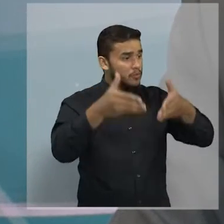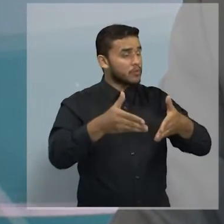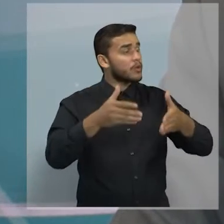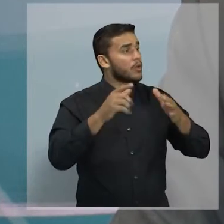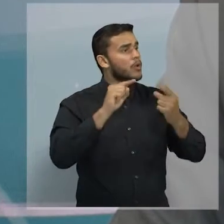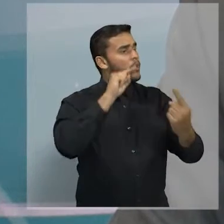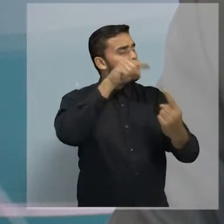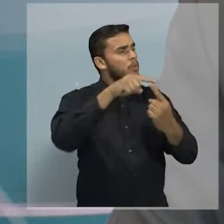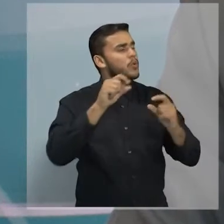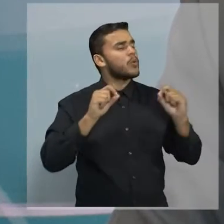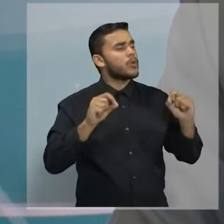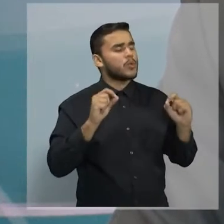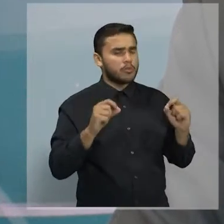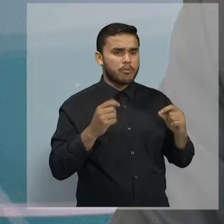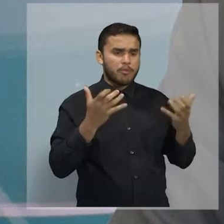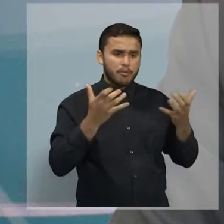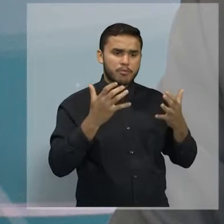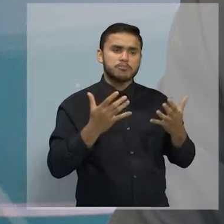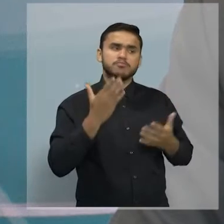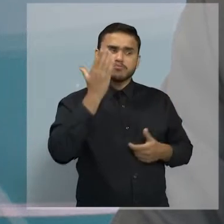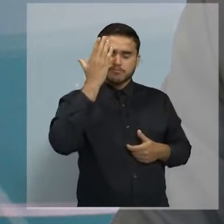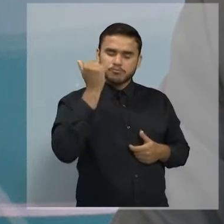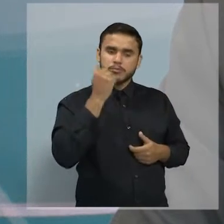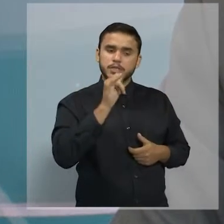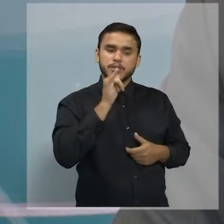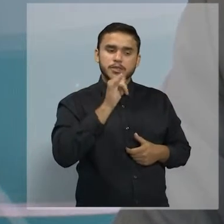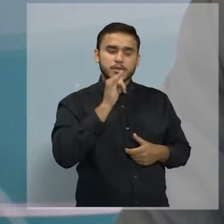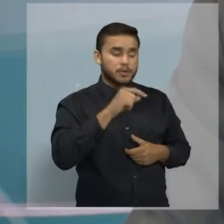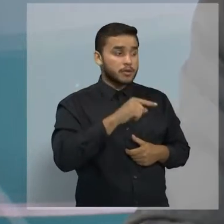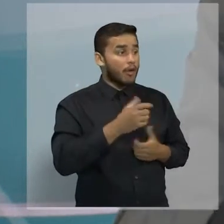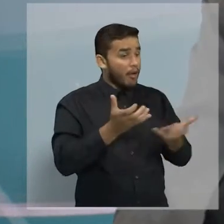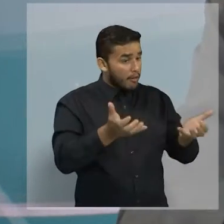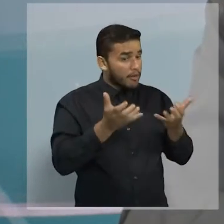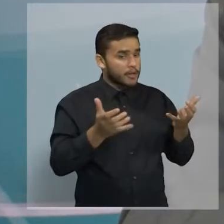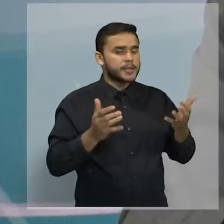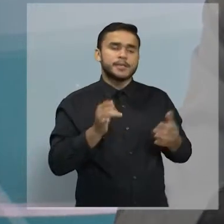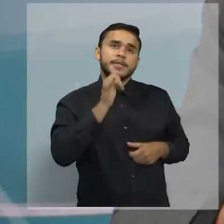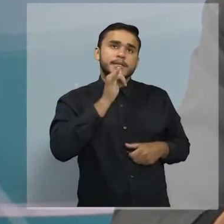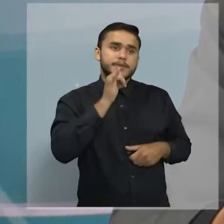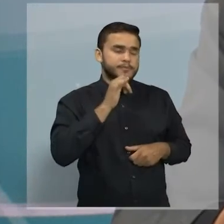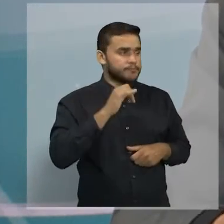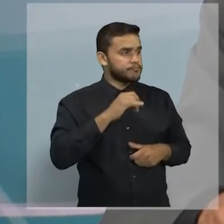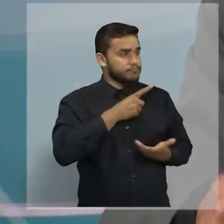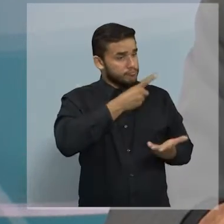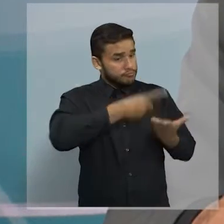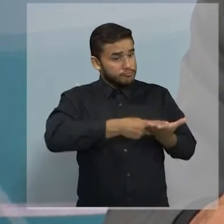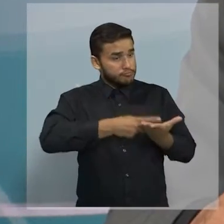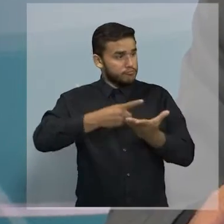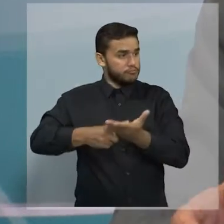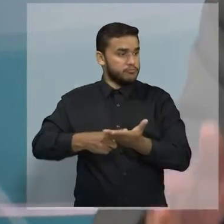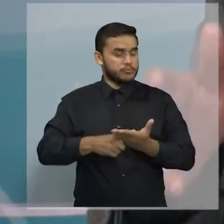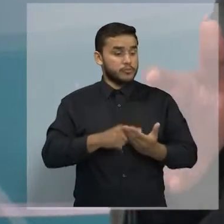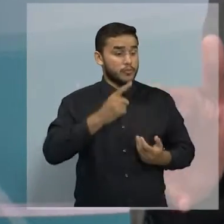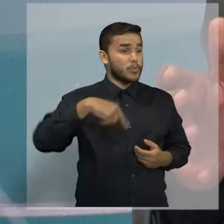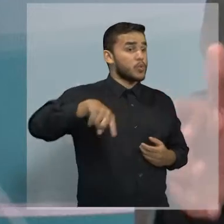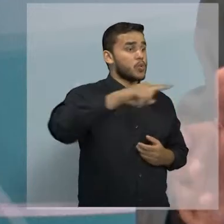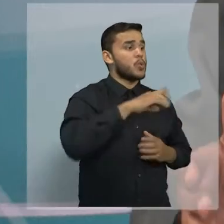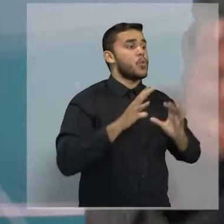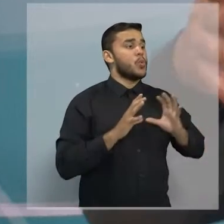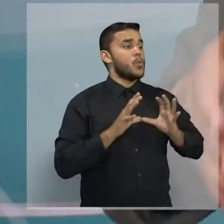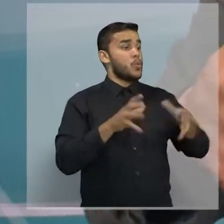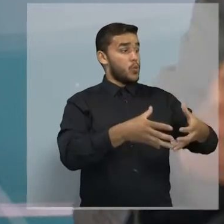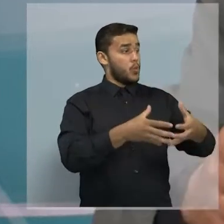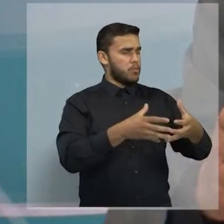com a ideia do quase-contrato, né? Ou seja, a ideia do quase-contrato seria um contrato tácito, assumido pelas gerações, onde